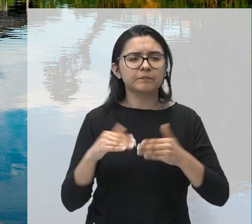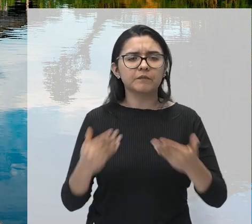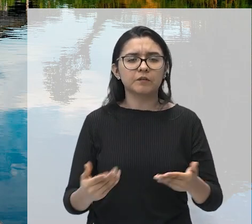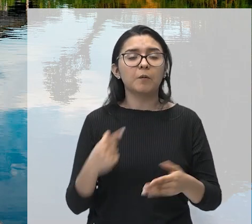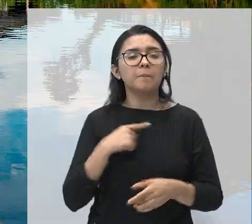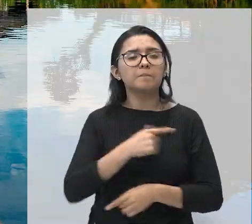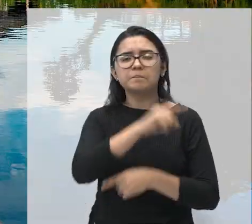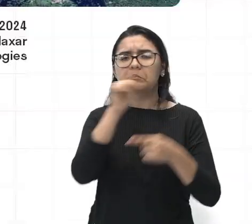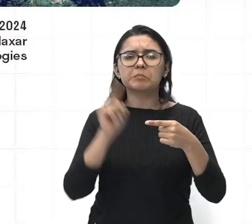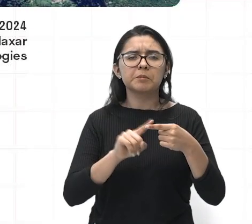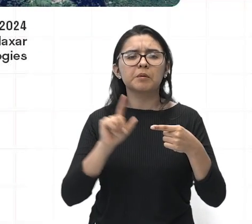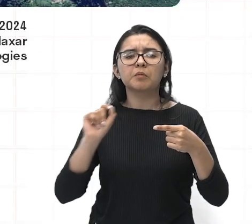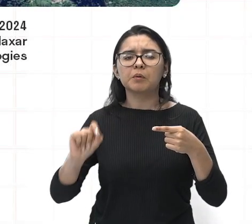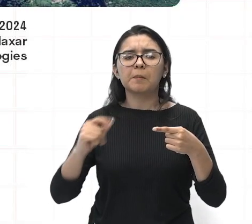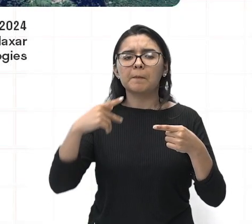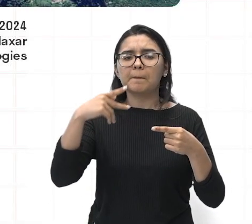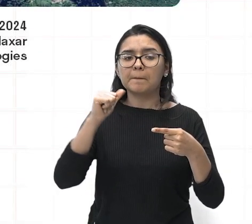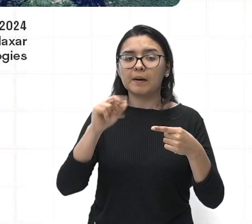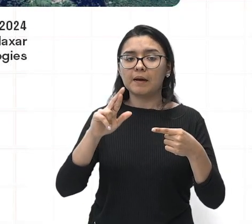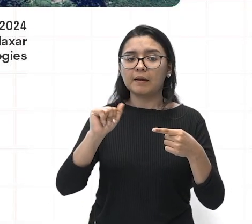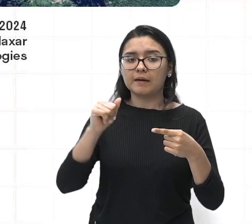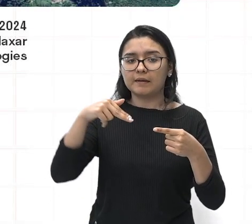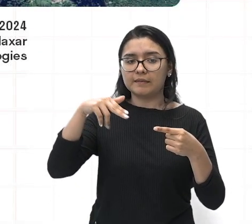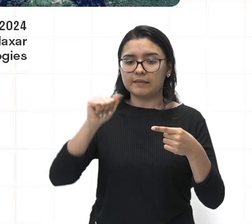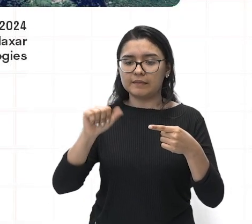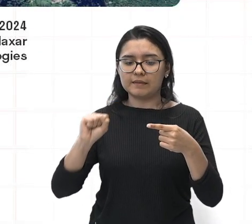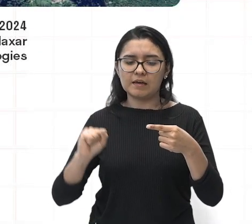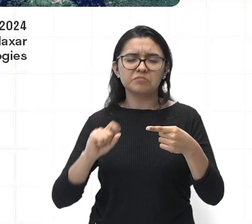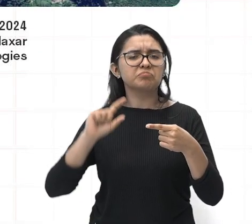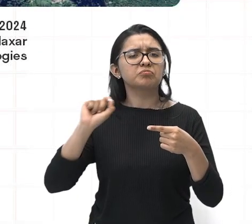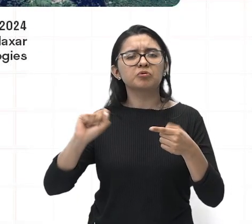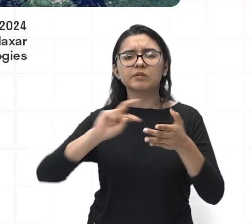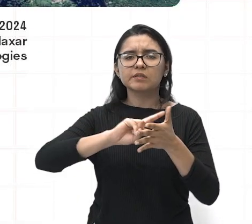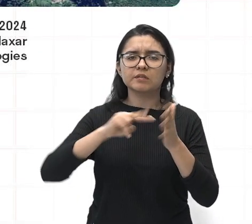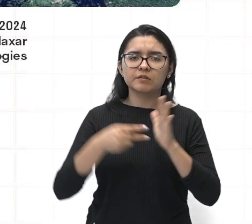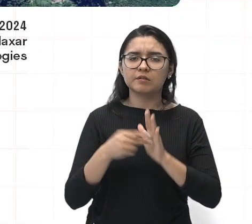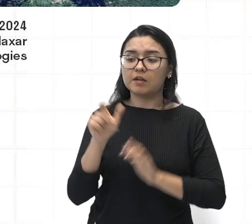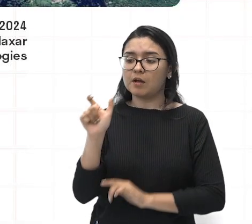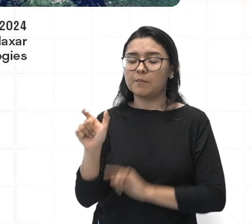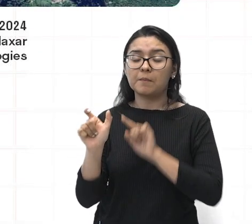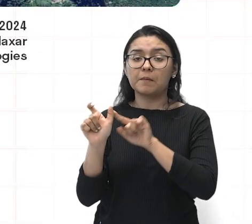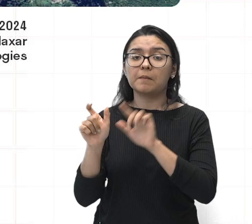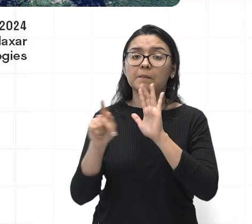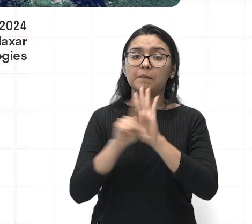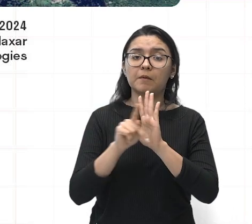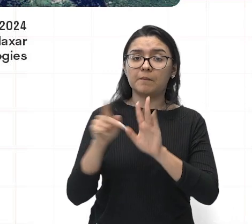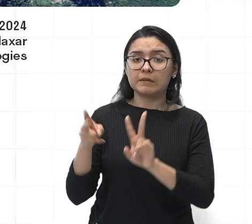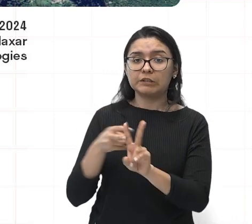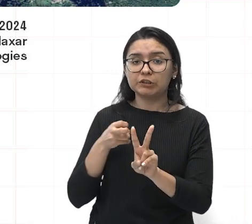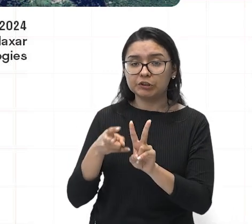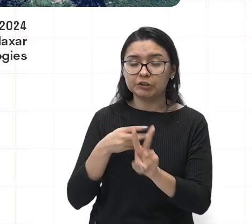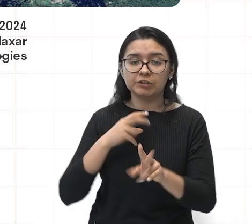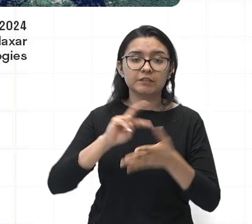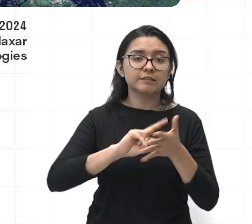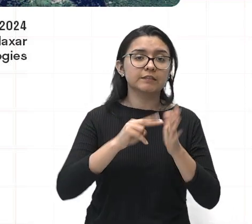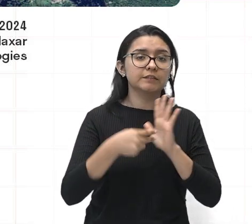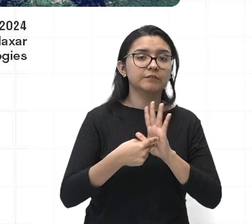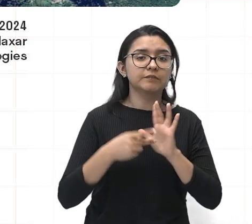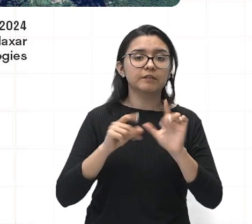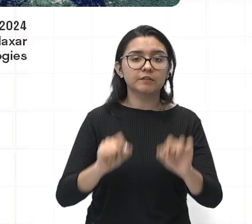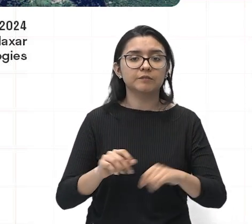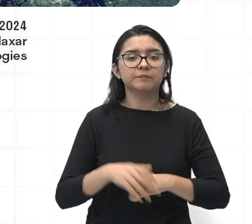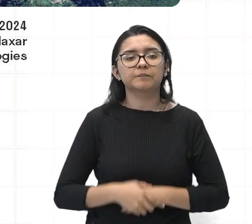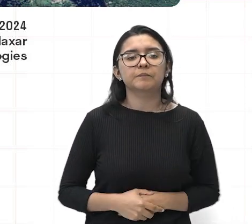um paraná, né? O Paraná ele é um termo de origem indígena que significa